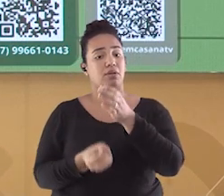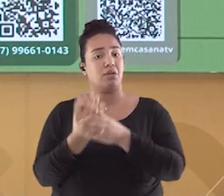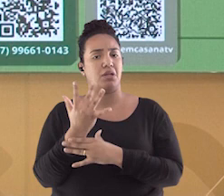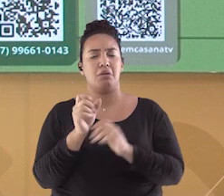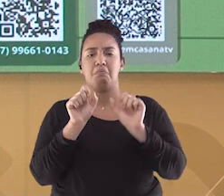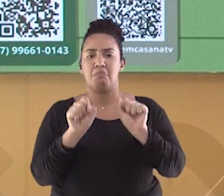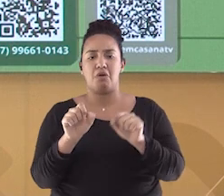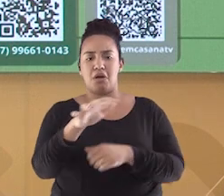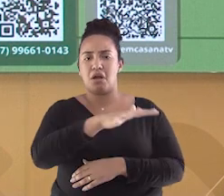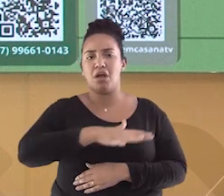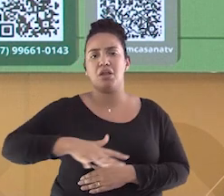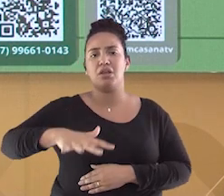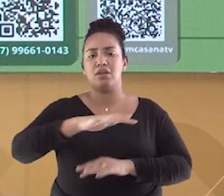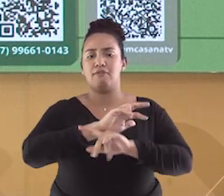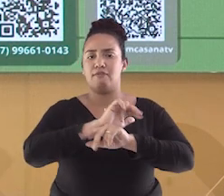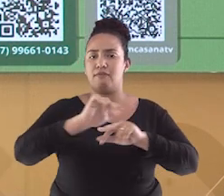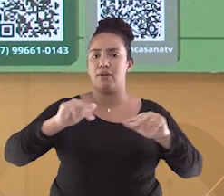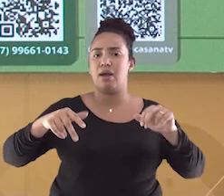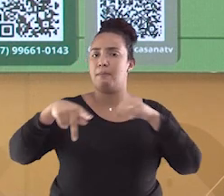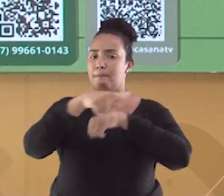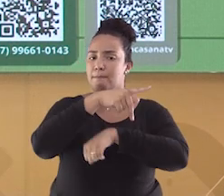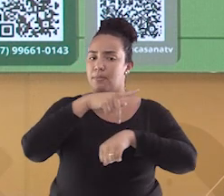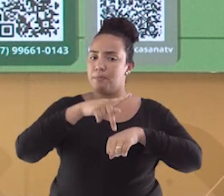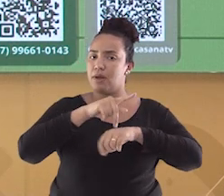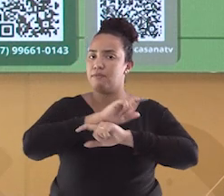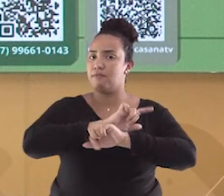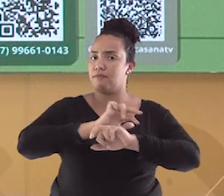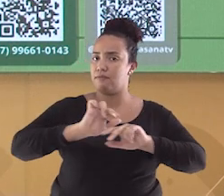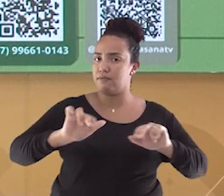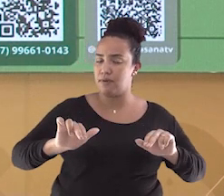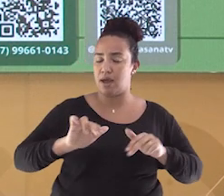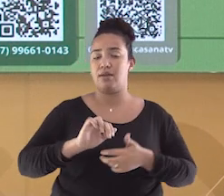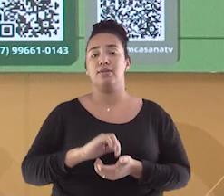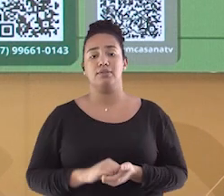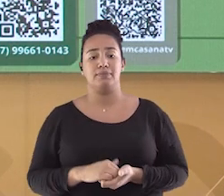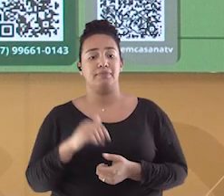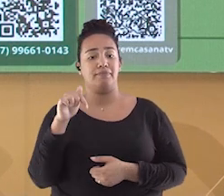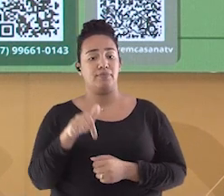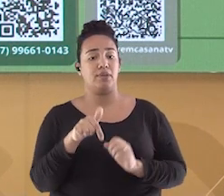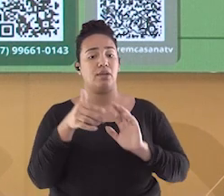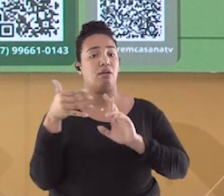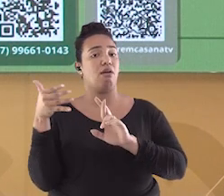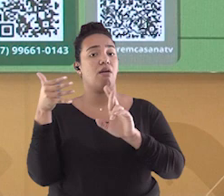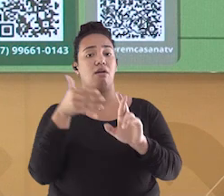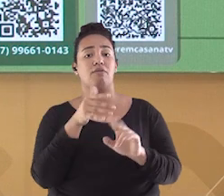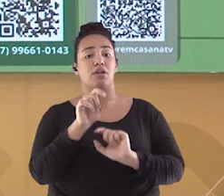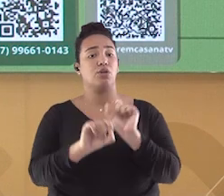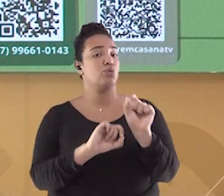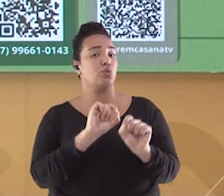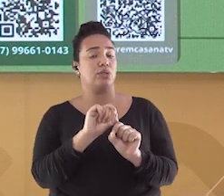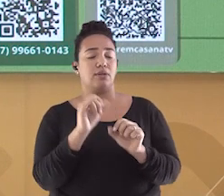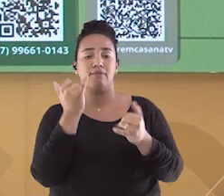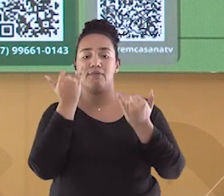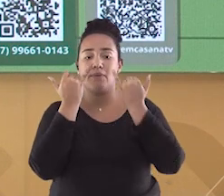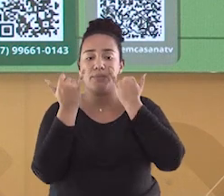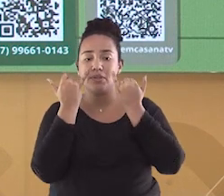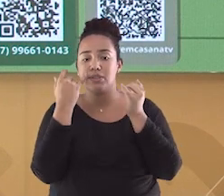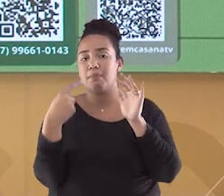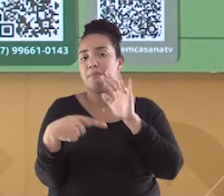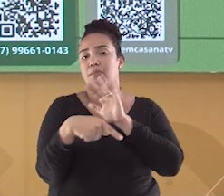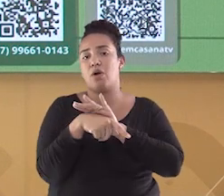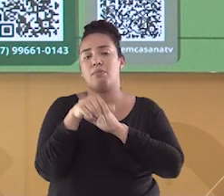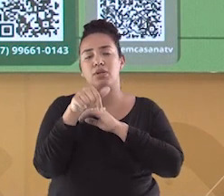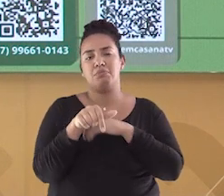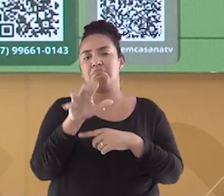mapa que pode ser de qualquer território e país de sua preferência, que esteja representando